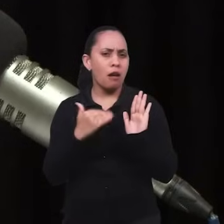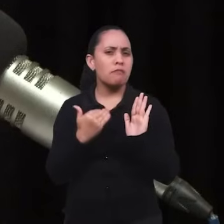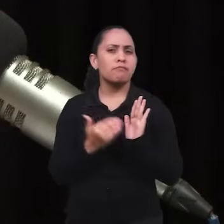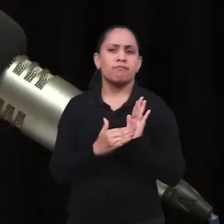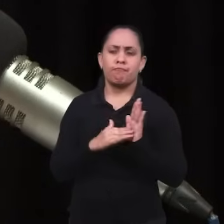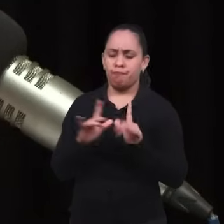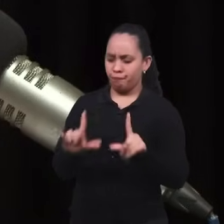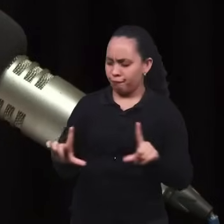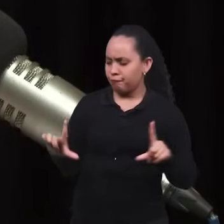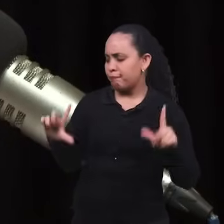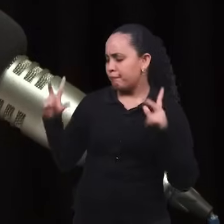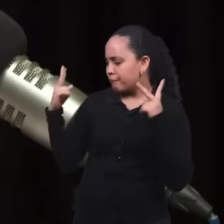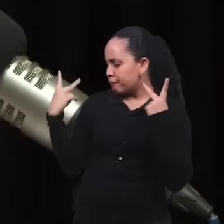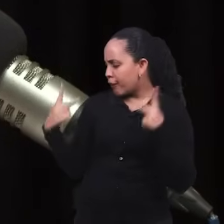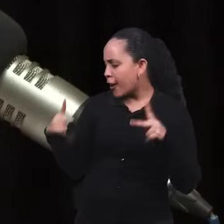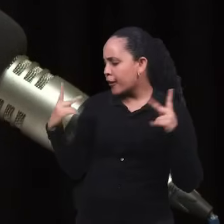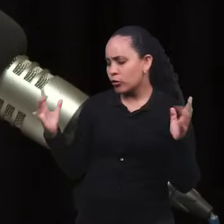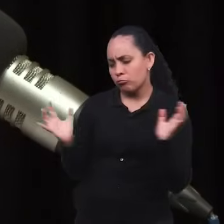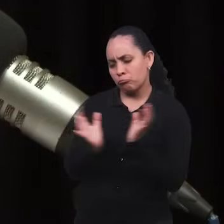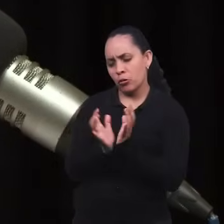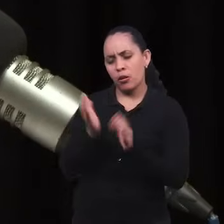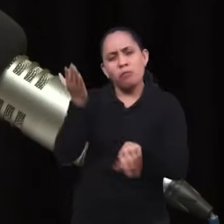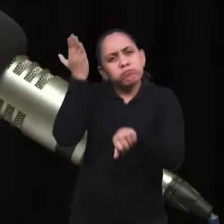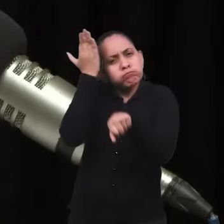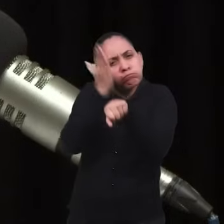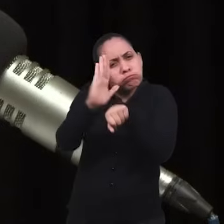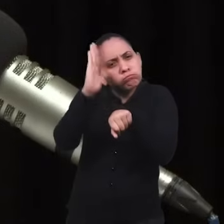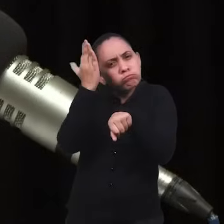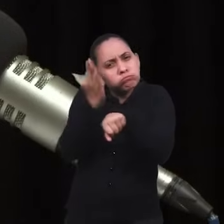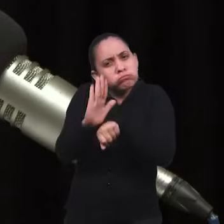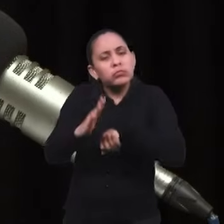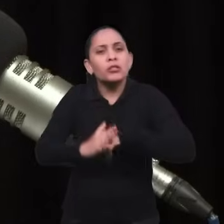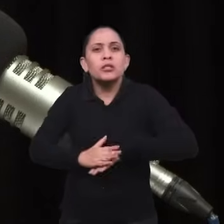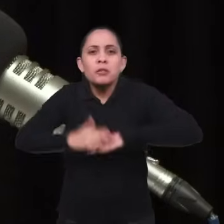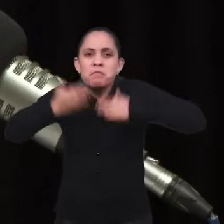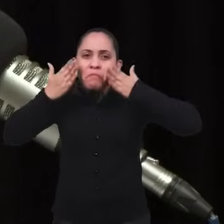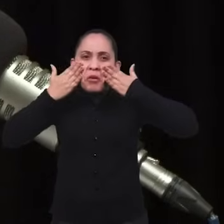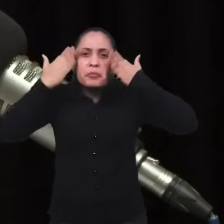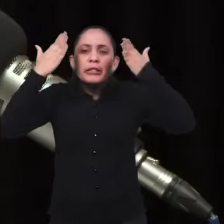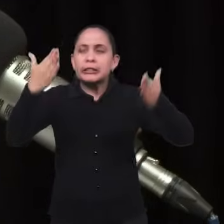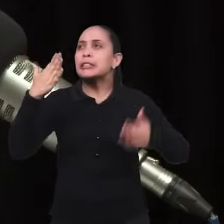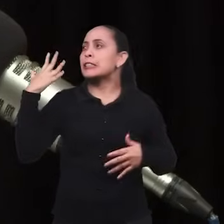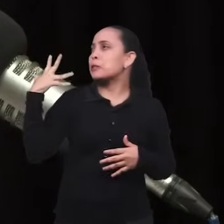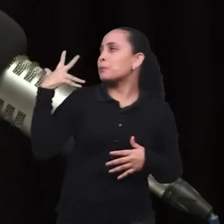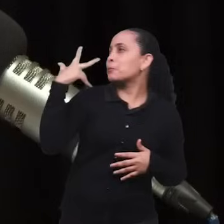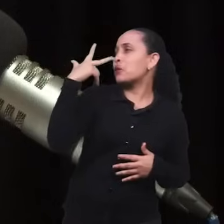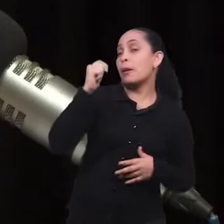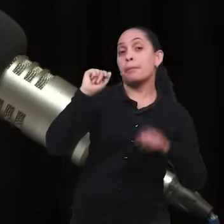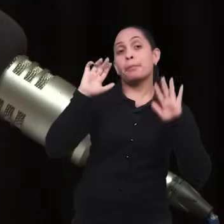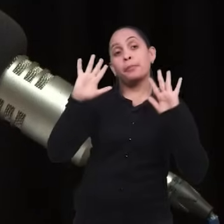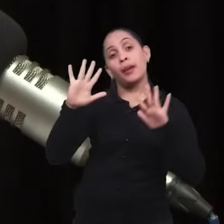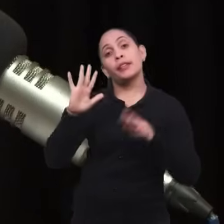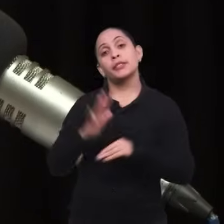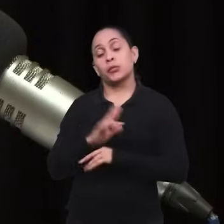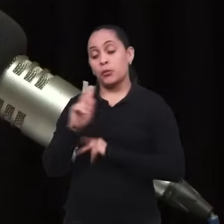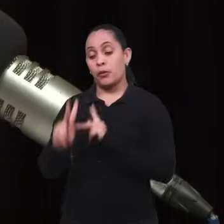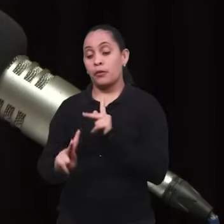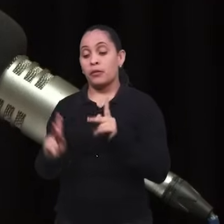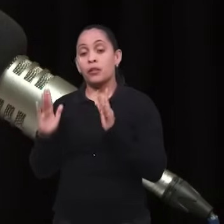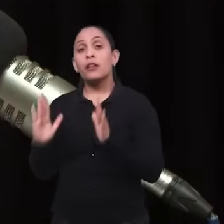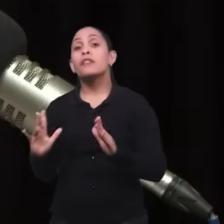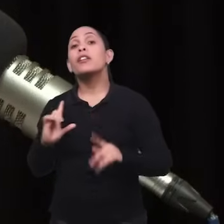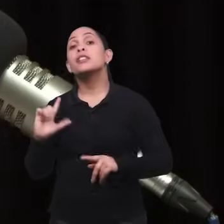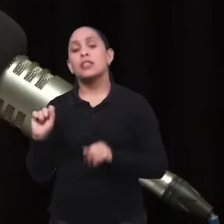excelente preleção, com um coral muito bem ensaiado, que fosse uma apresentação belíssima. Mas o que é que a igreja